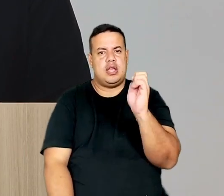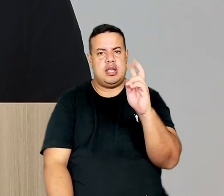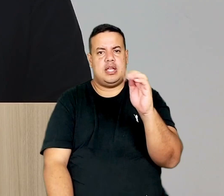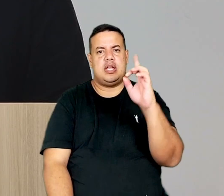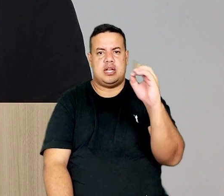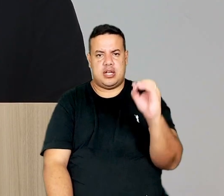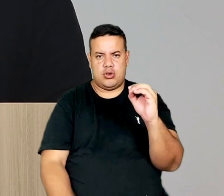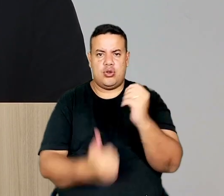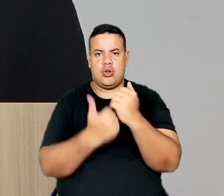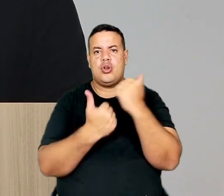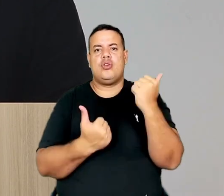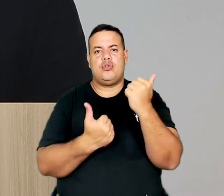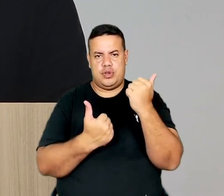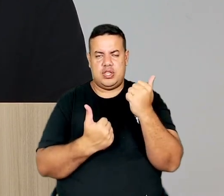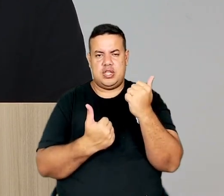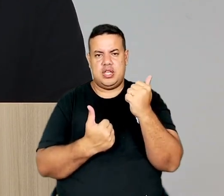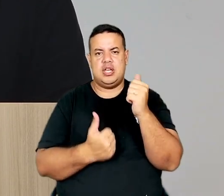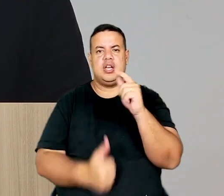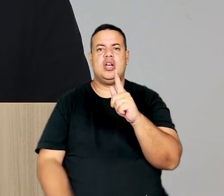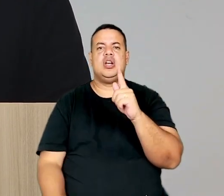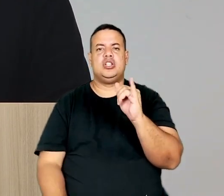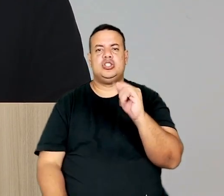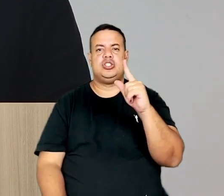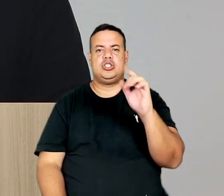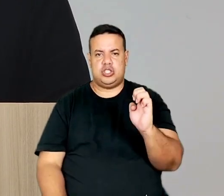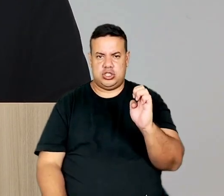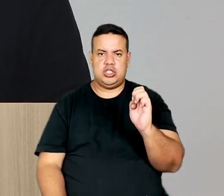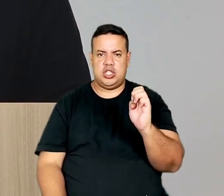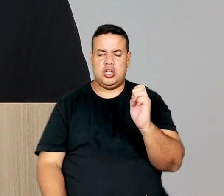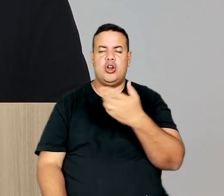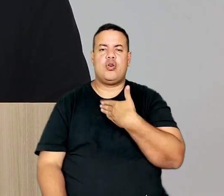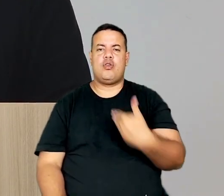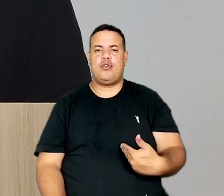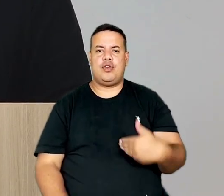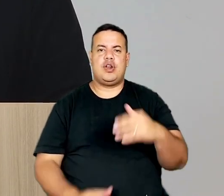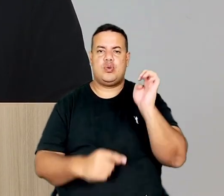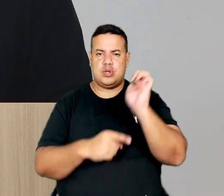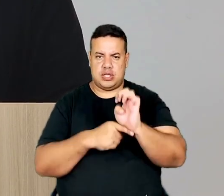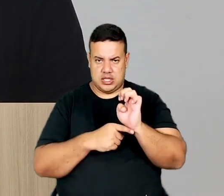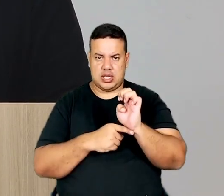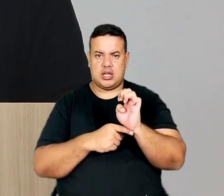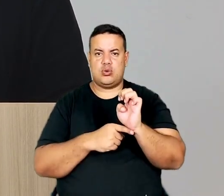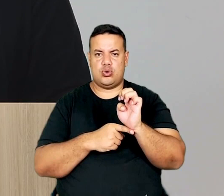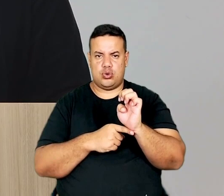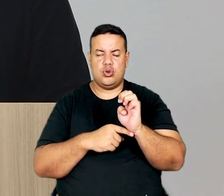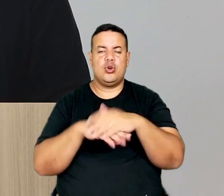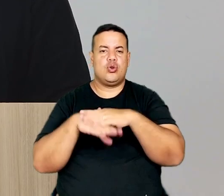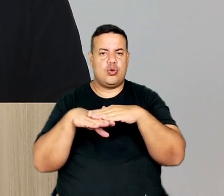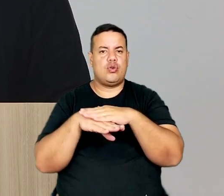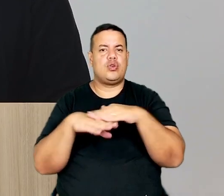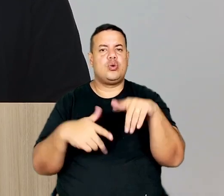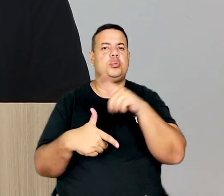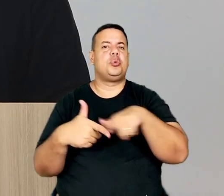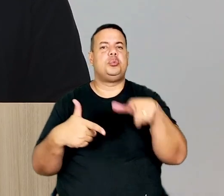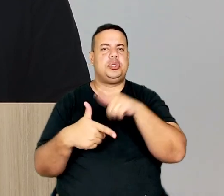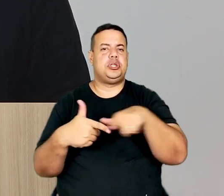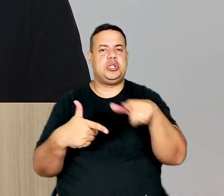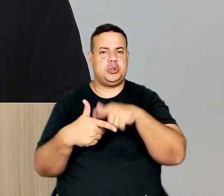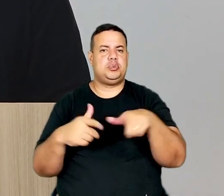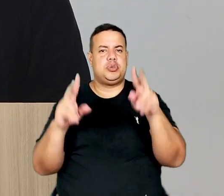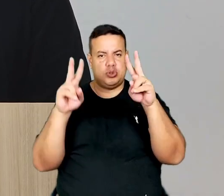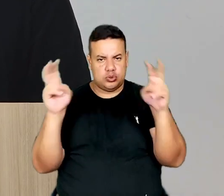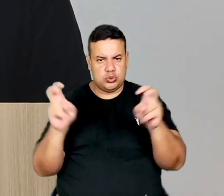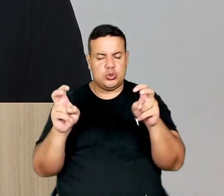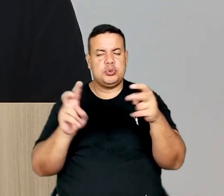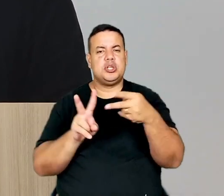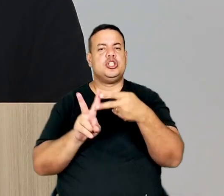com o governo do Estado, tivemos a oportunidade de falar sobre essa problemática com a questão indígena que nós temos